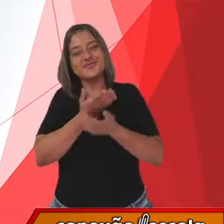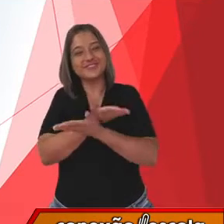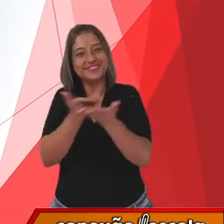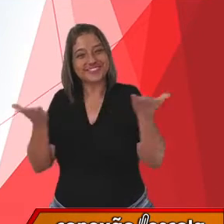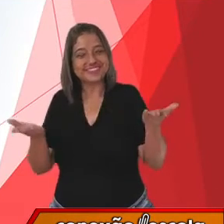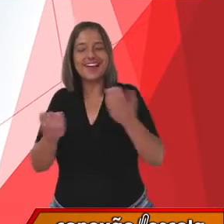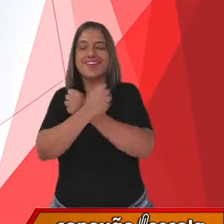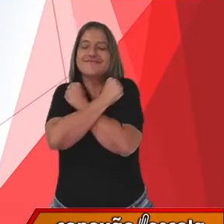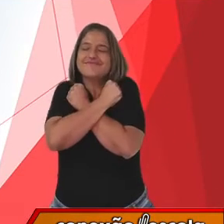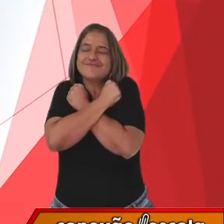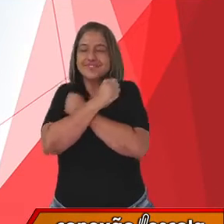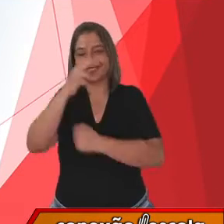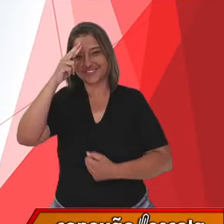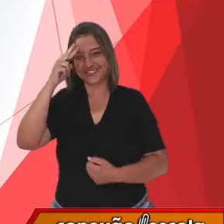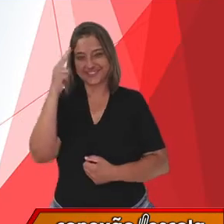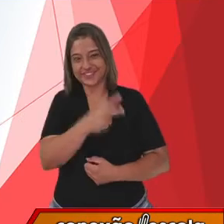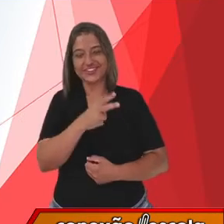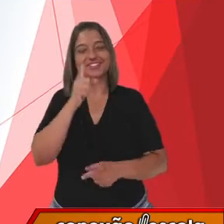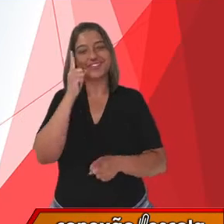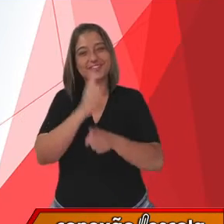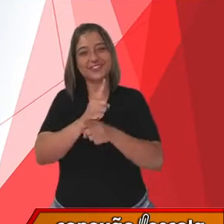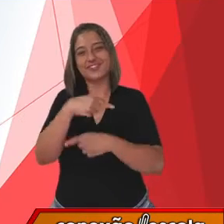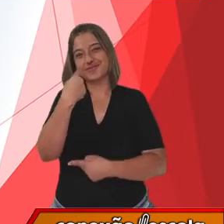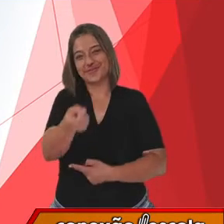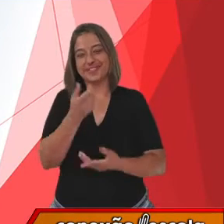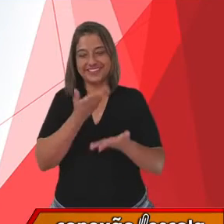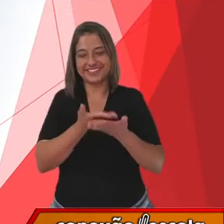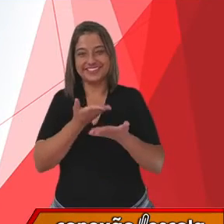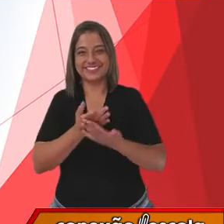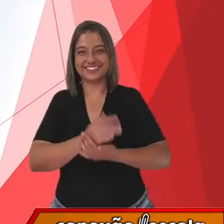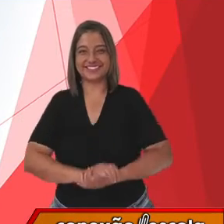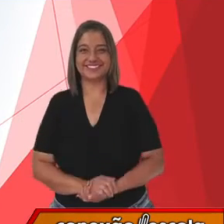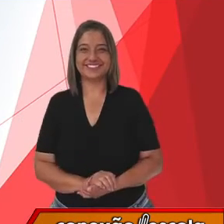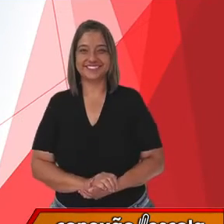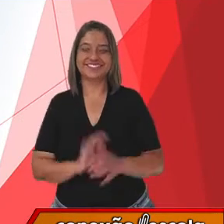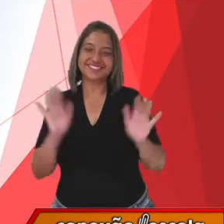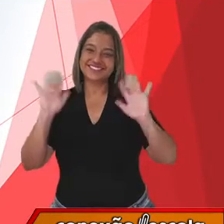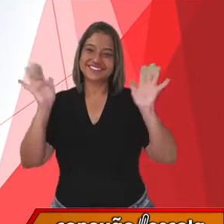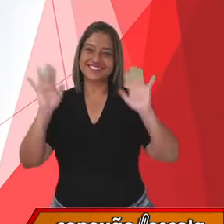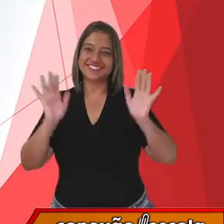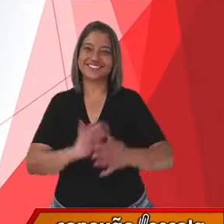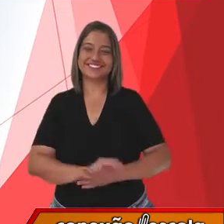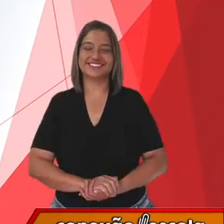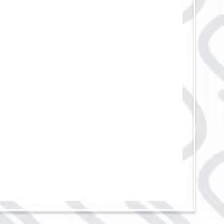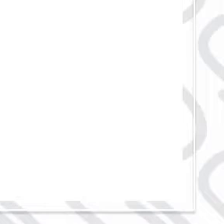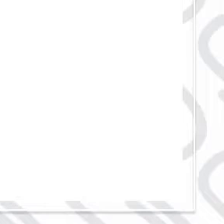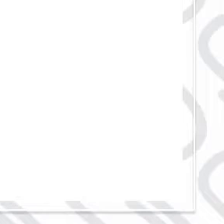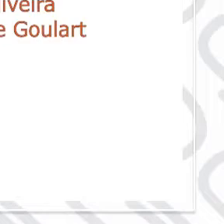Receba um abraço apertado e até a nossa próxima aula. Tchau, tchau!